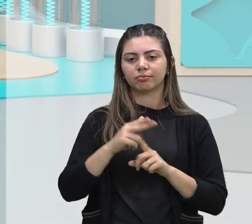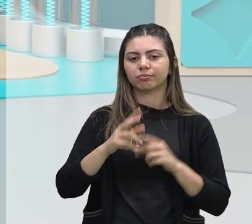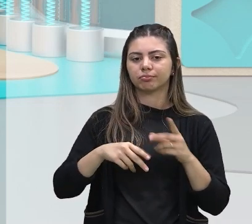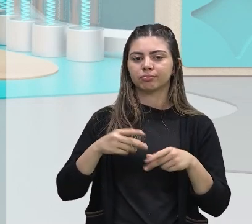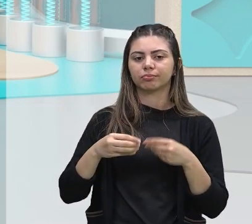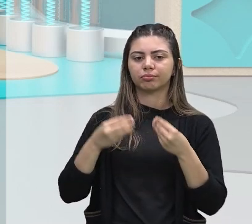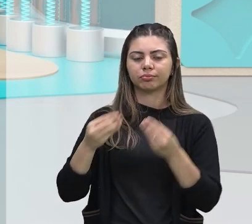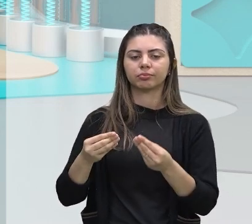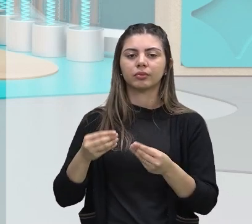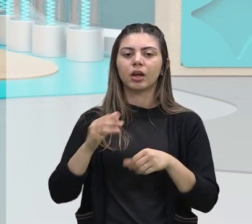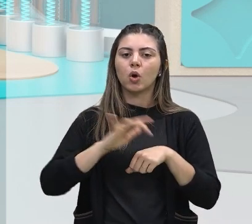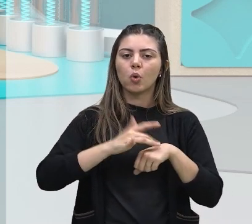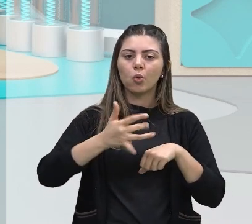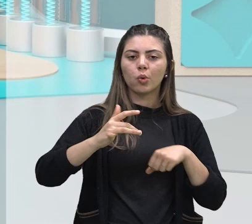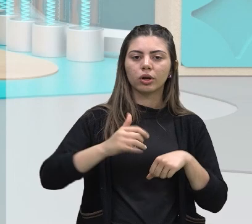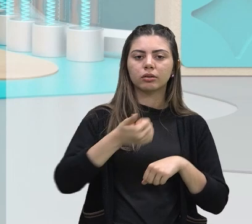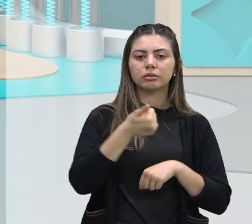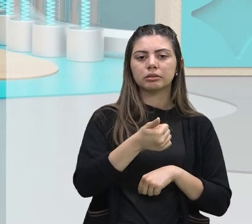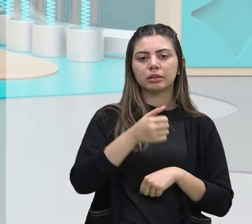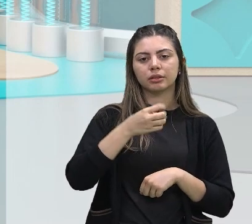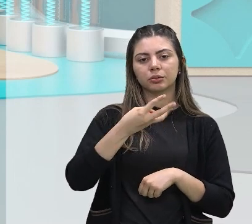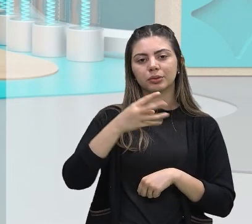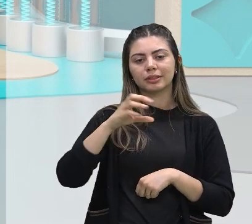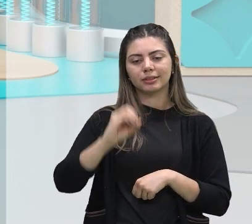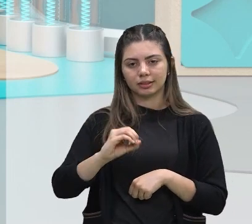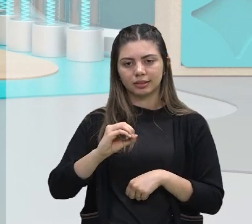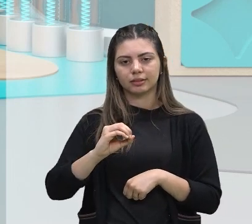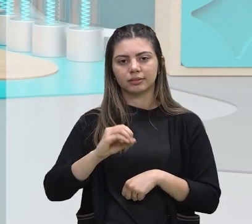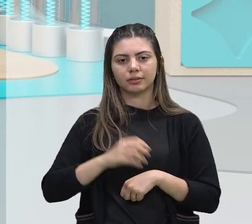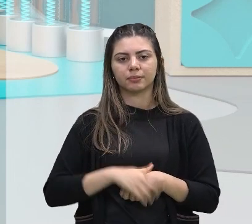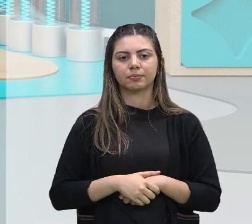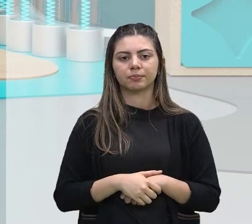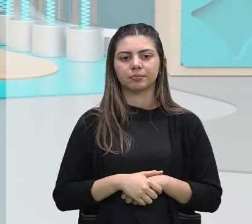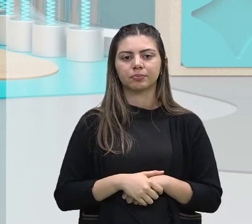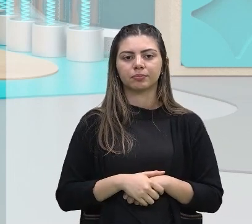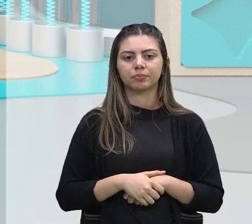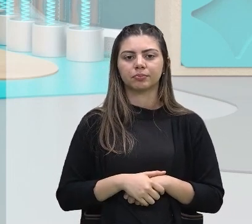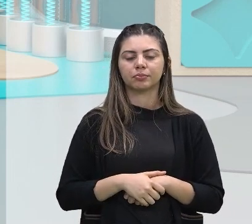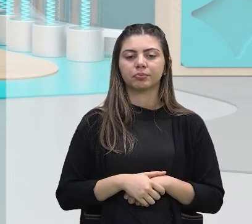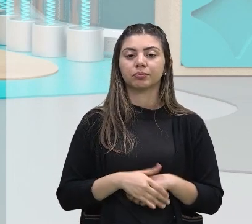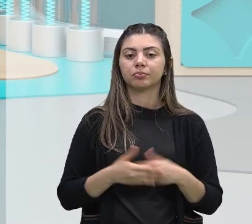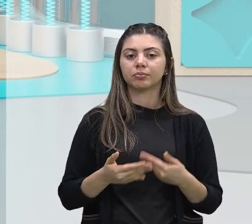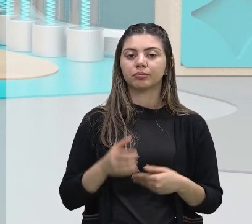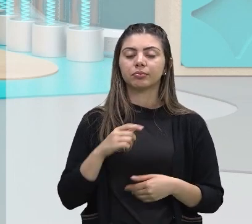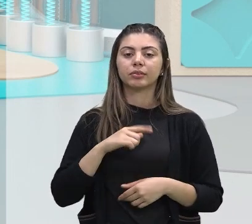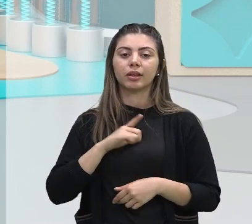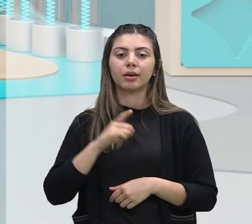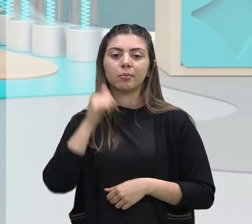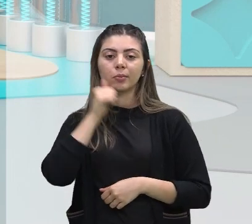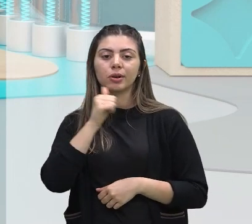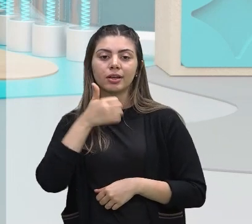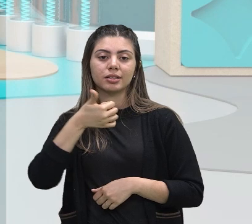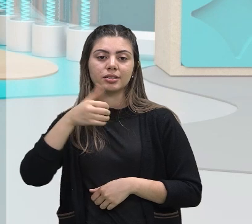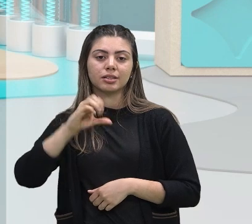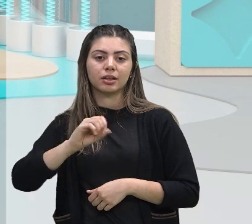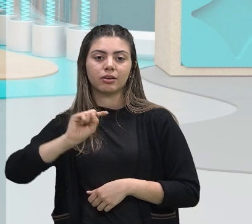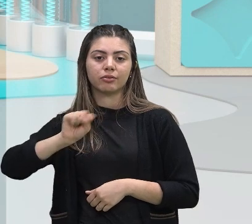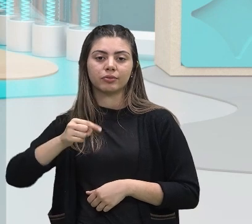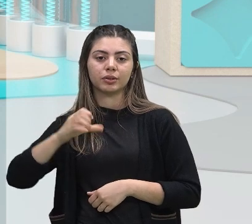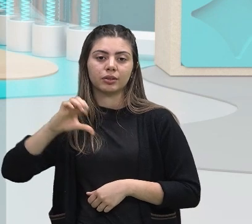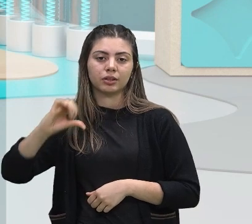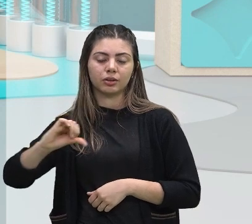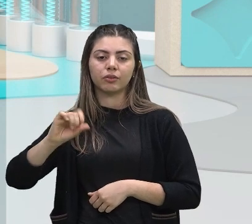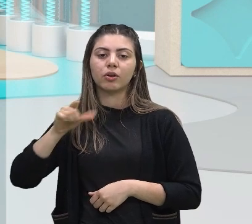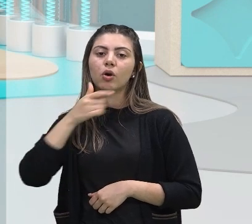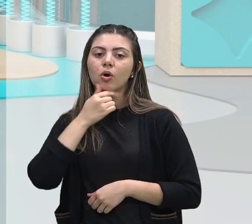no ouro tiveram 130 no total, sendo do gênero feminino 19,9, do